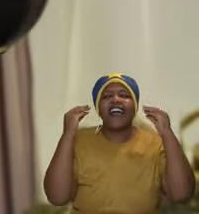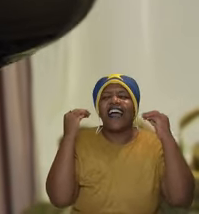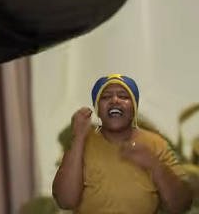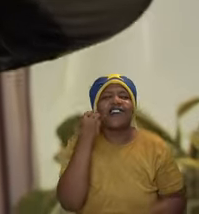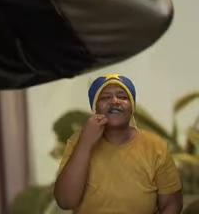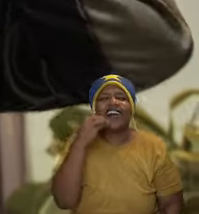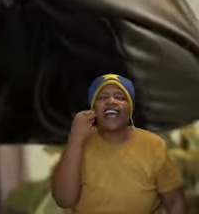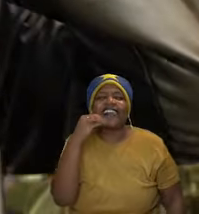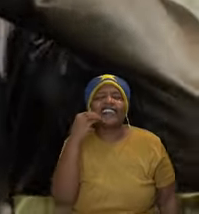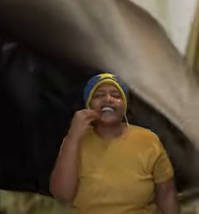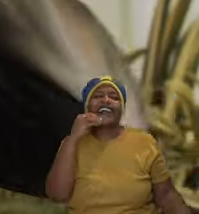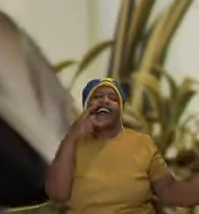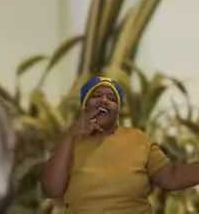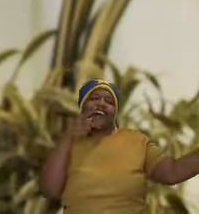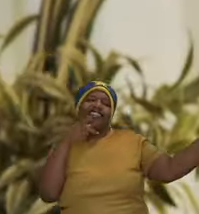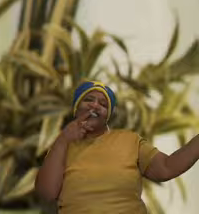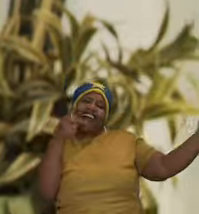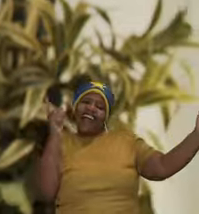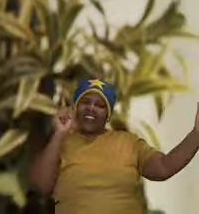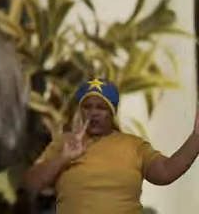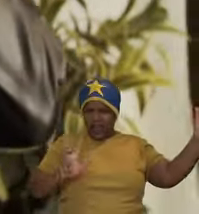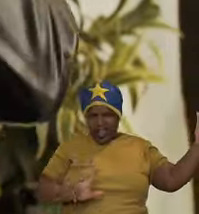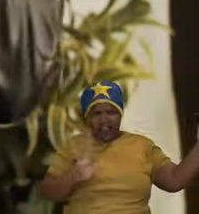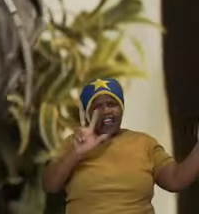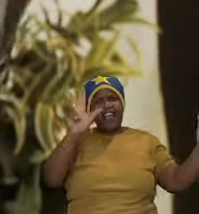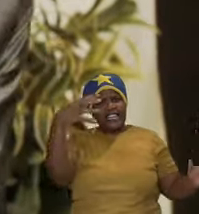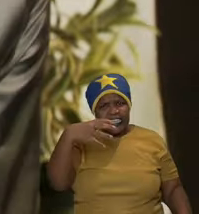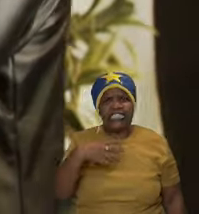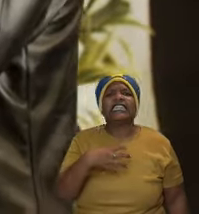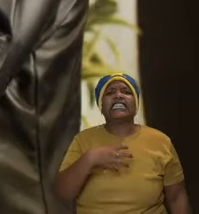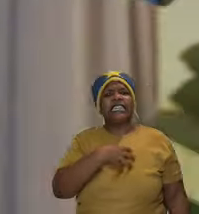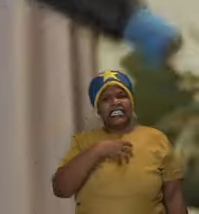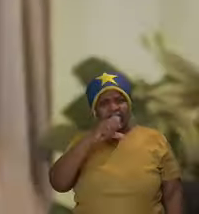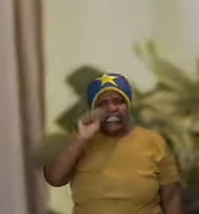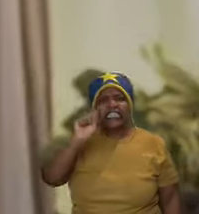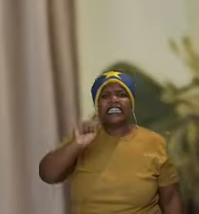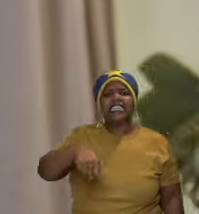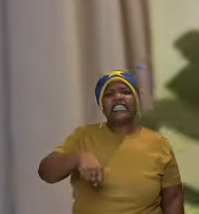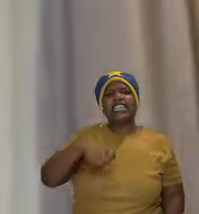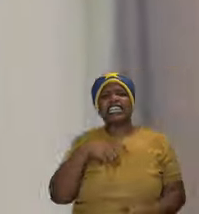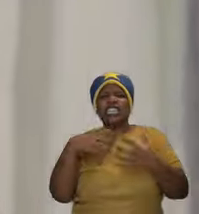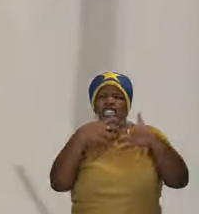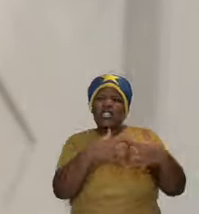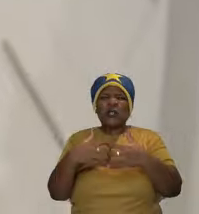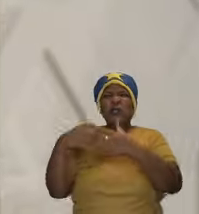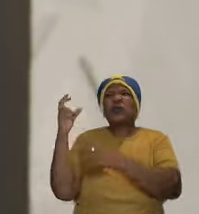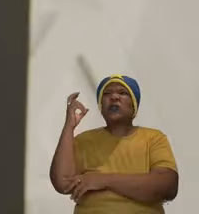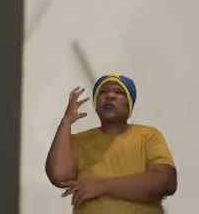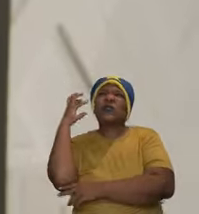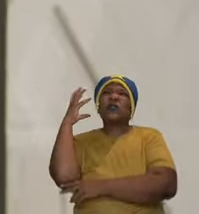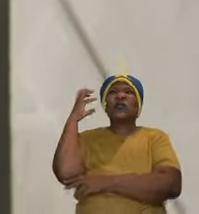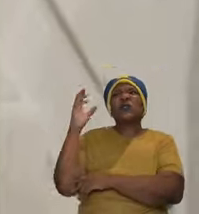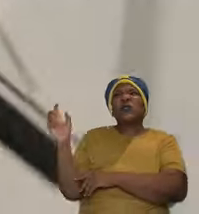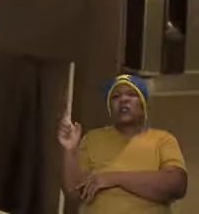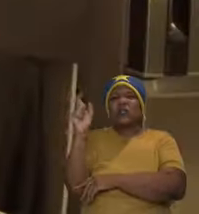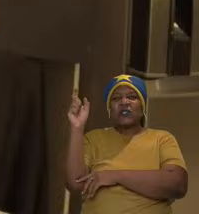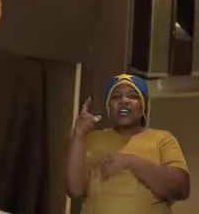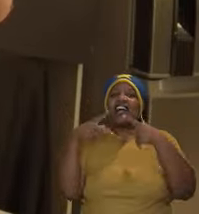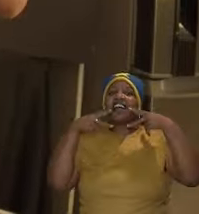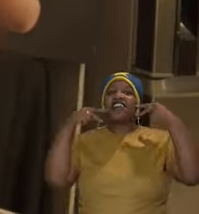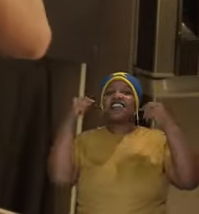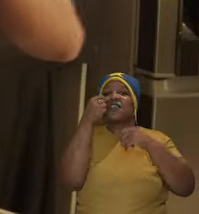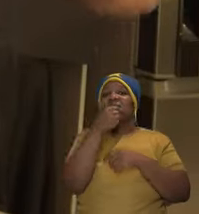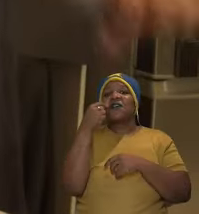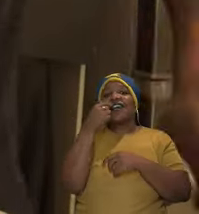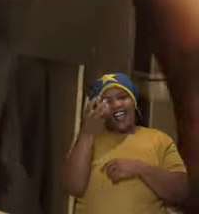diz, que favelado é? Preciso bem mais do que a carreta e um bom som. Pra se acabar no A2, lingerie e batom.